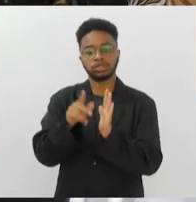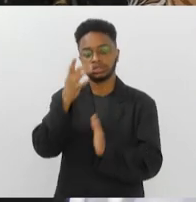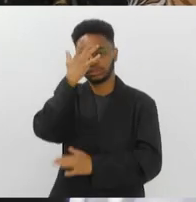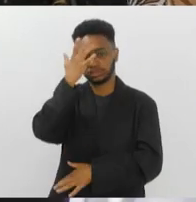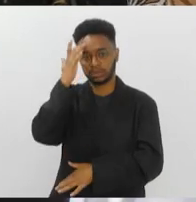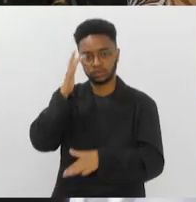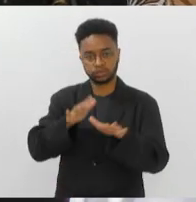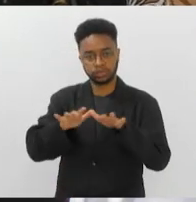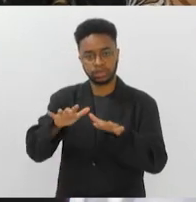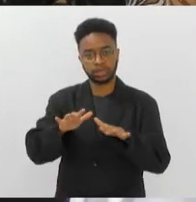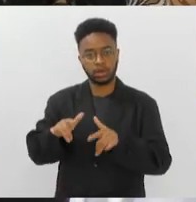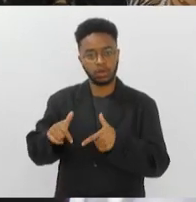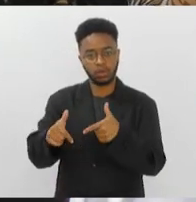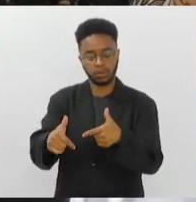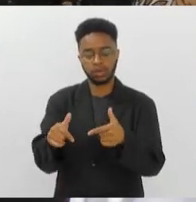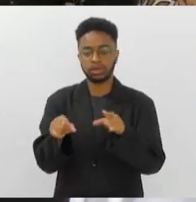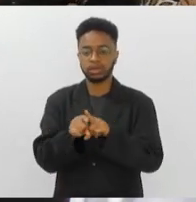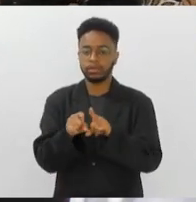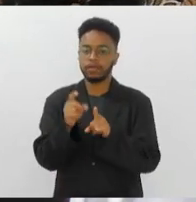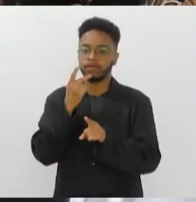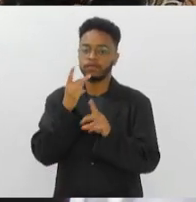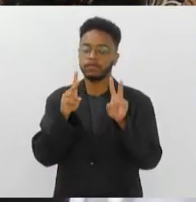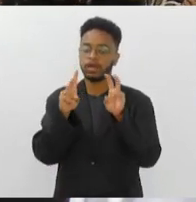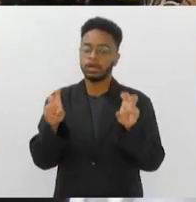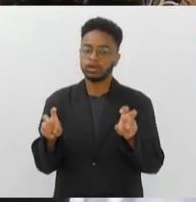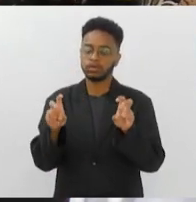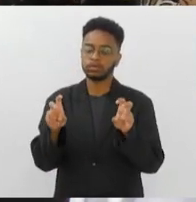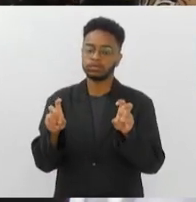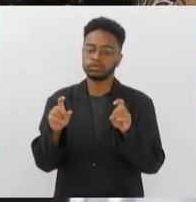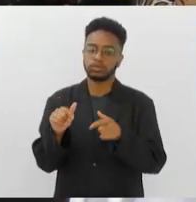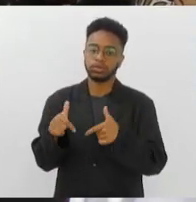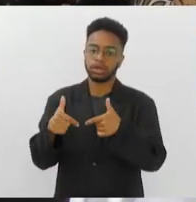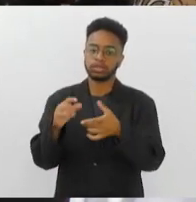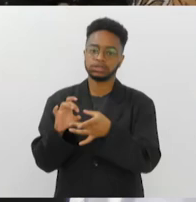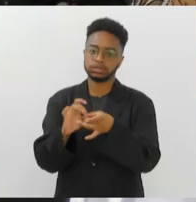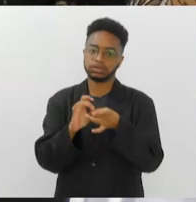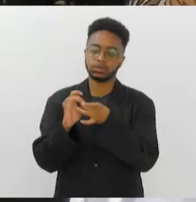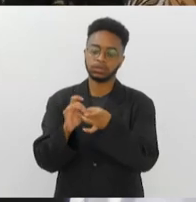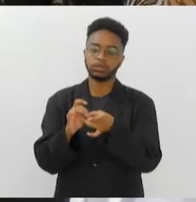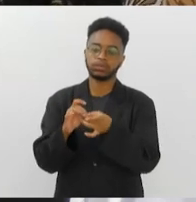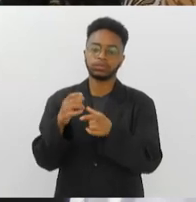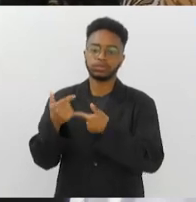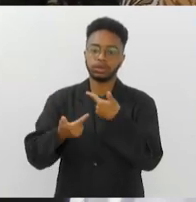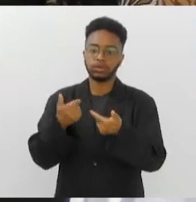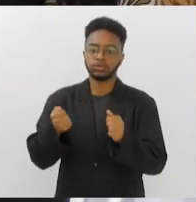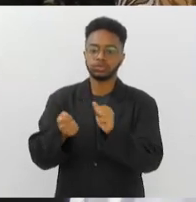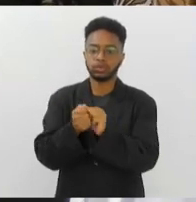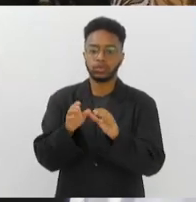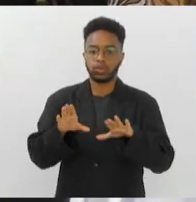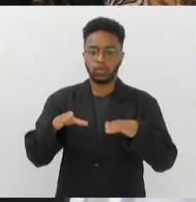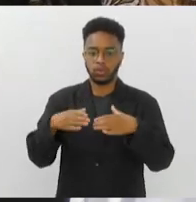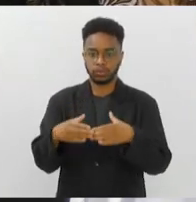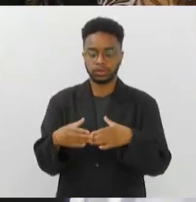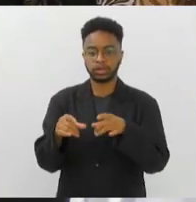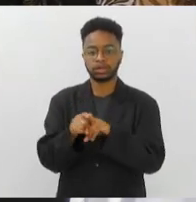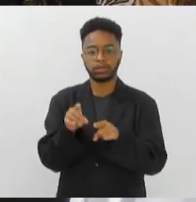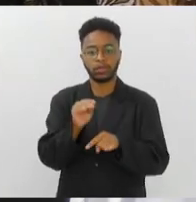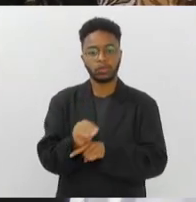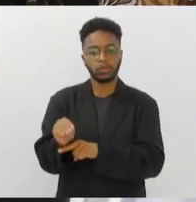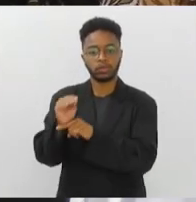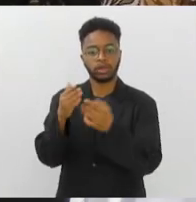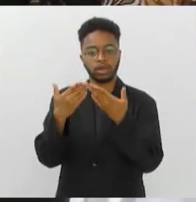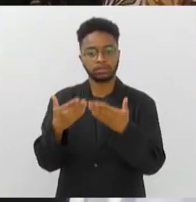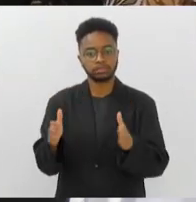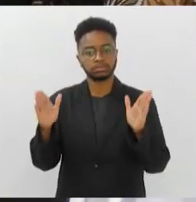em Movimento, em que trata, na verdade, de uma ação de integração de serviço com a comunidade, com cuidado